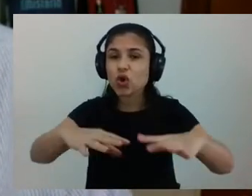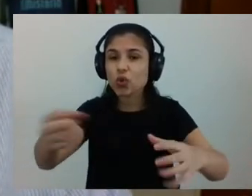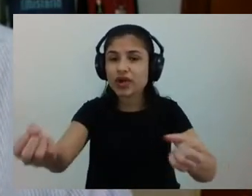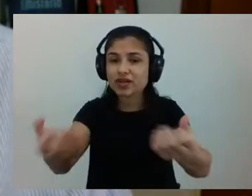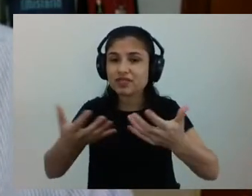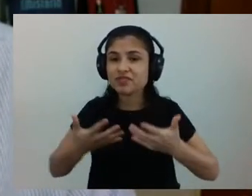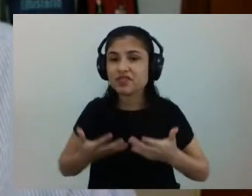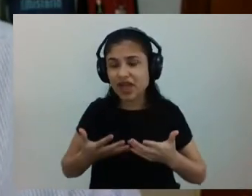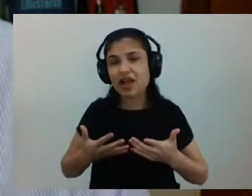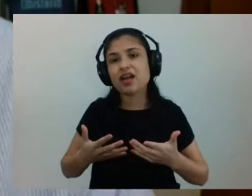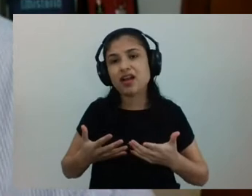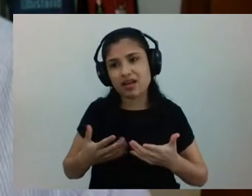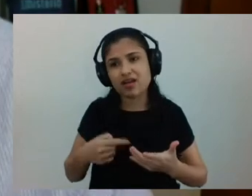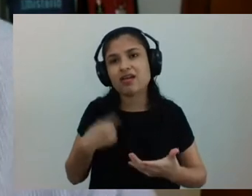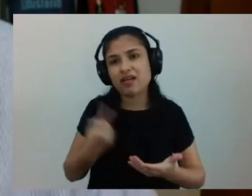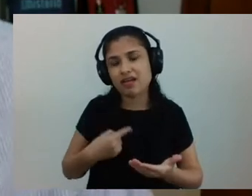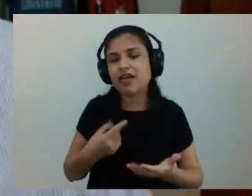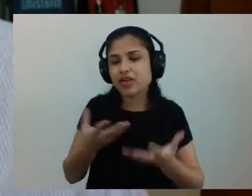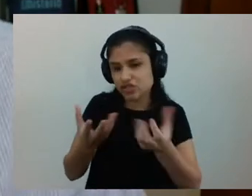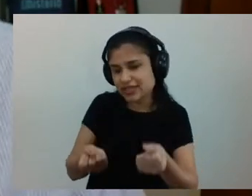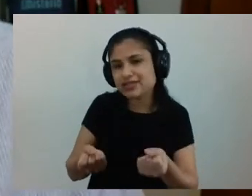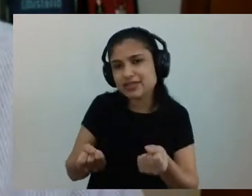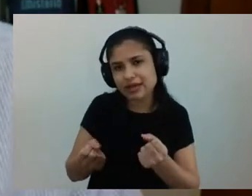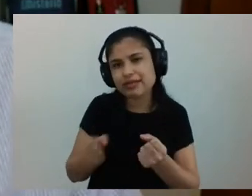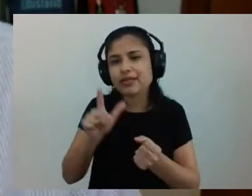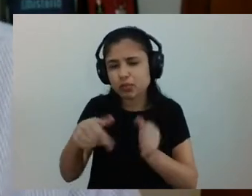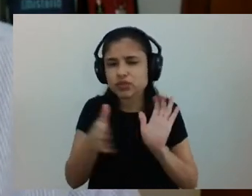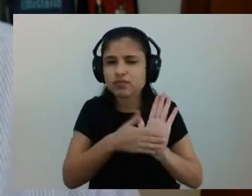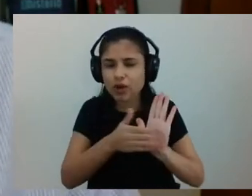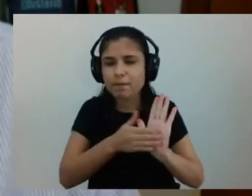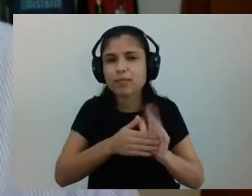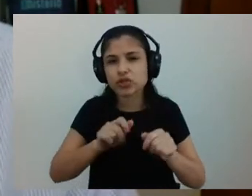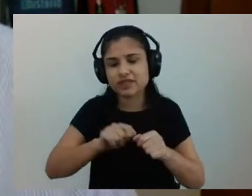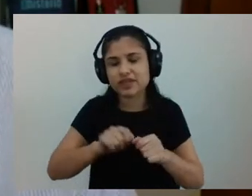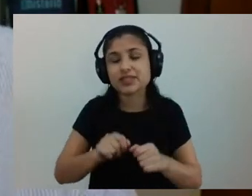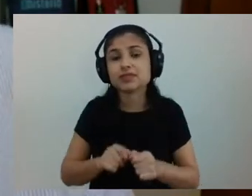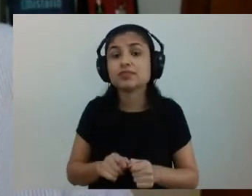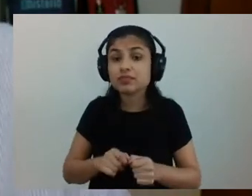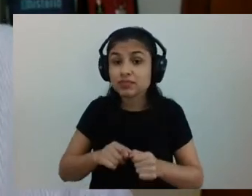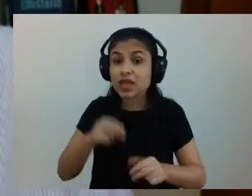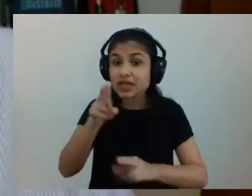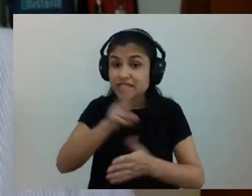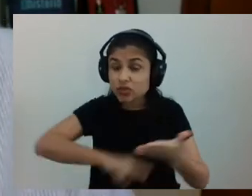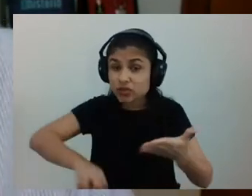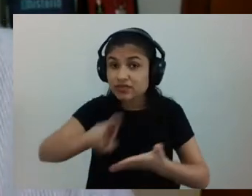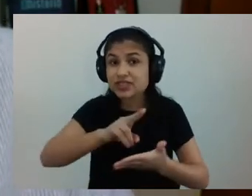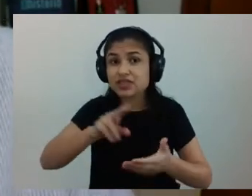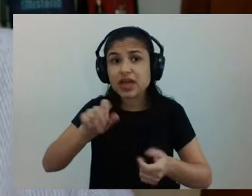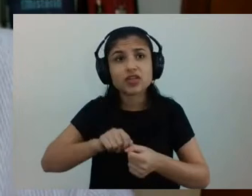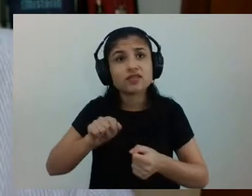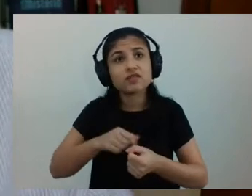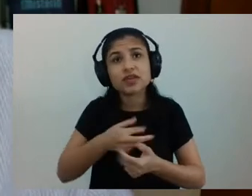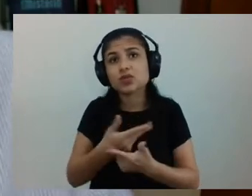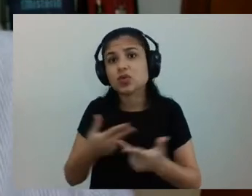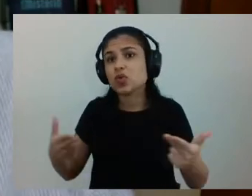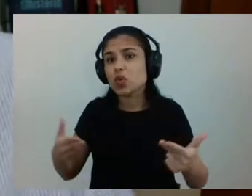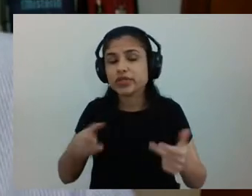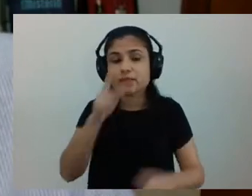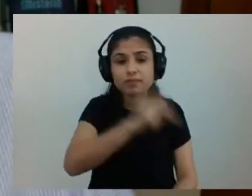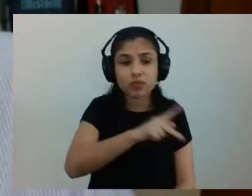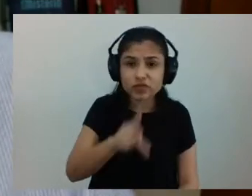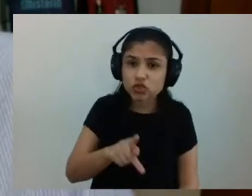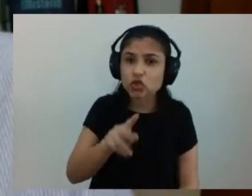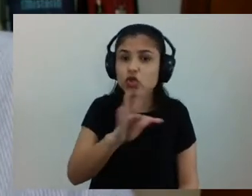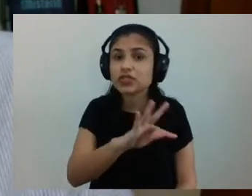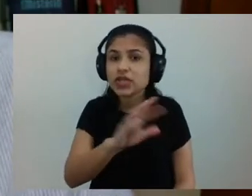propostas. Grandes feitos são realizados por essas universidades pelos seus docentes e pelos seus TAs e pelos